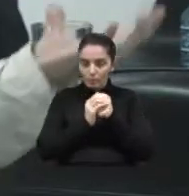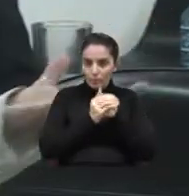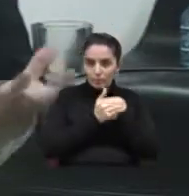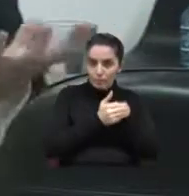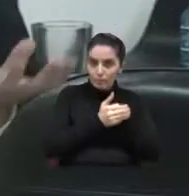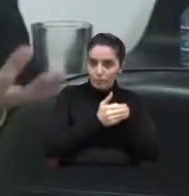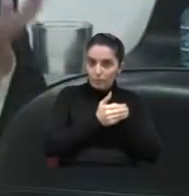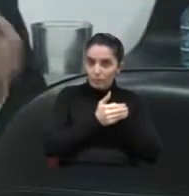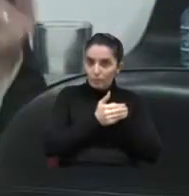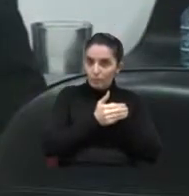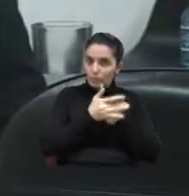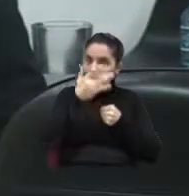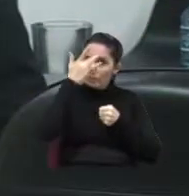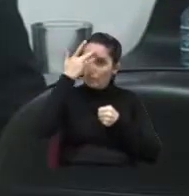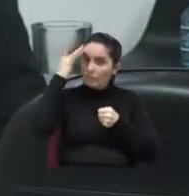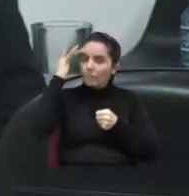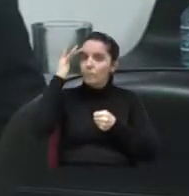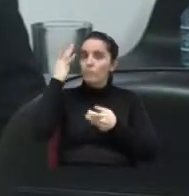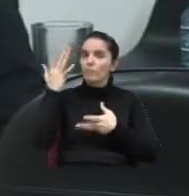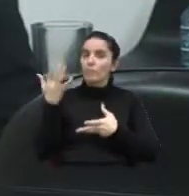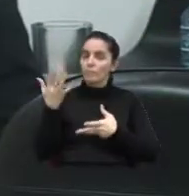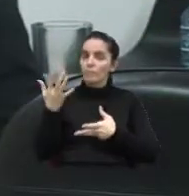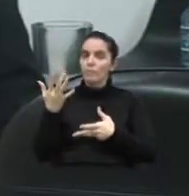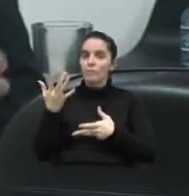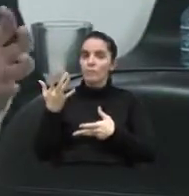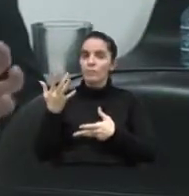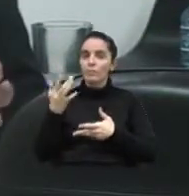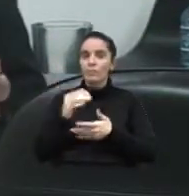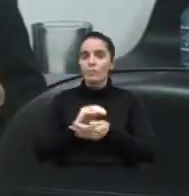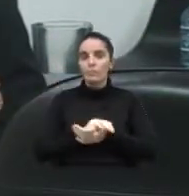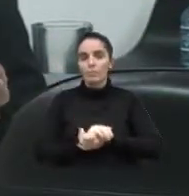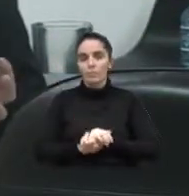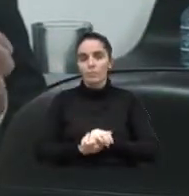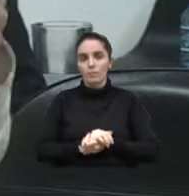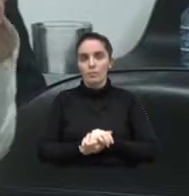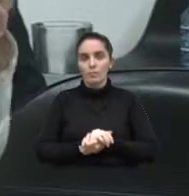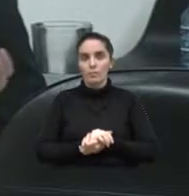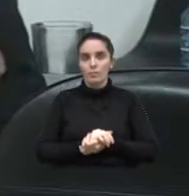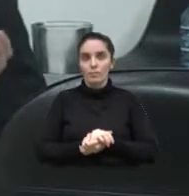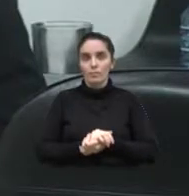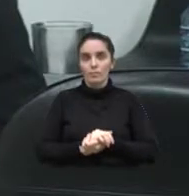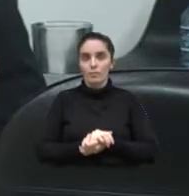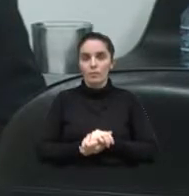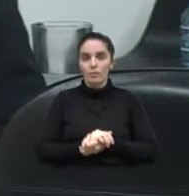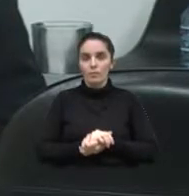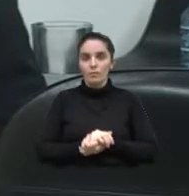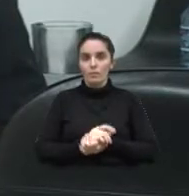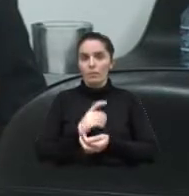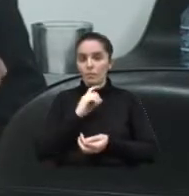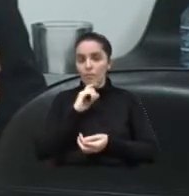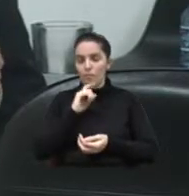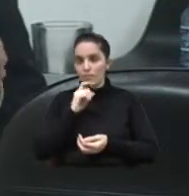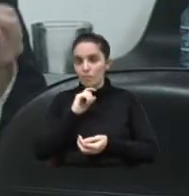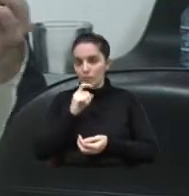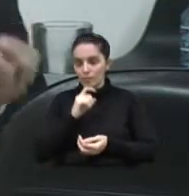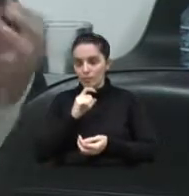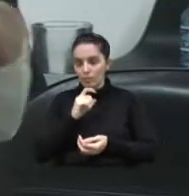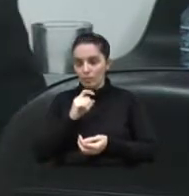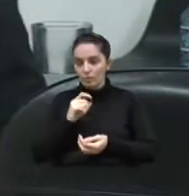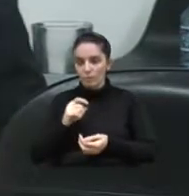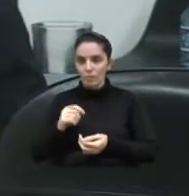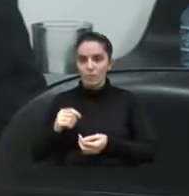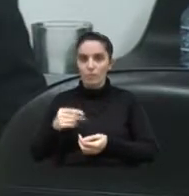que está em situação de vulnerabilidade. Ninguém procura a Comissão de Direitos Humanos se não